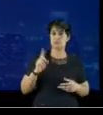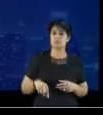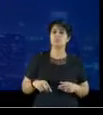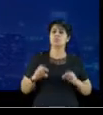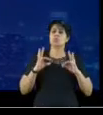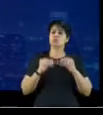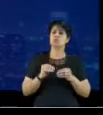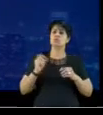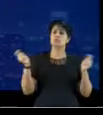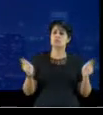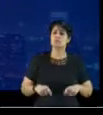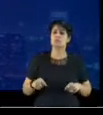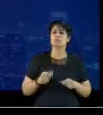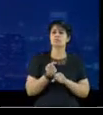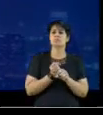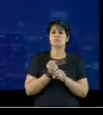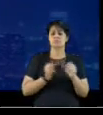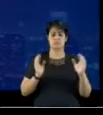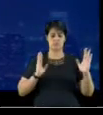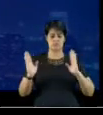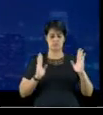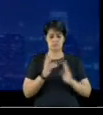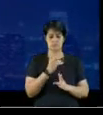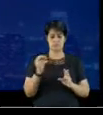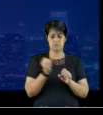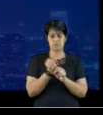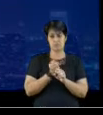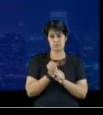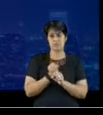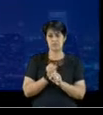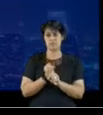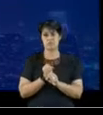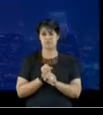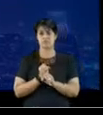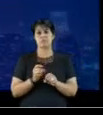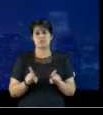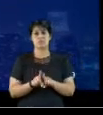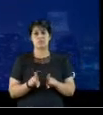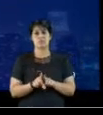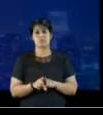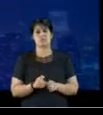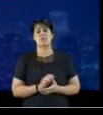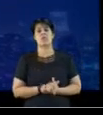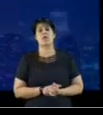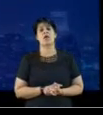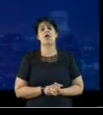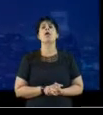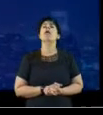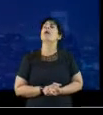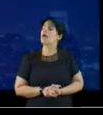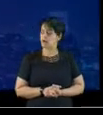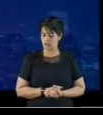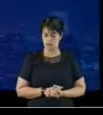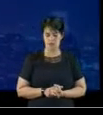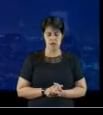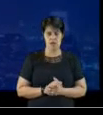pelo mesmo prazo de 20 anos, e com divisão apenas em lotes regionais.